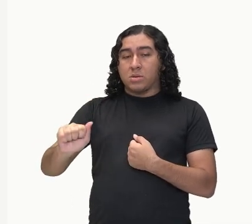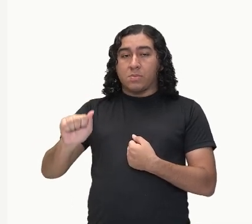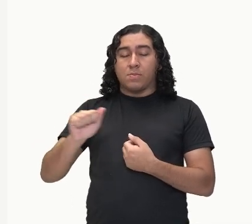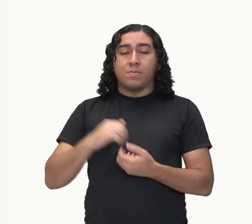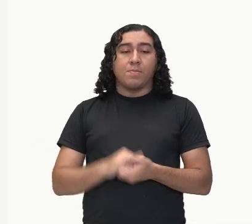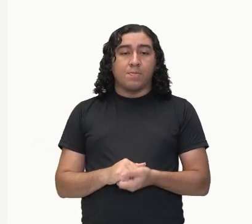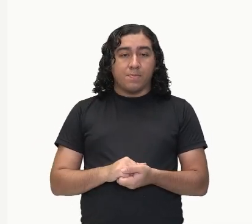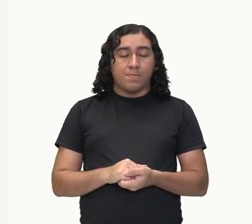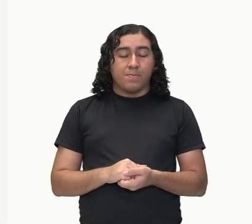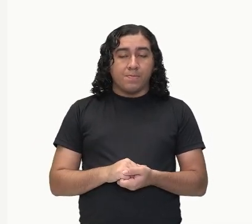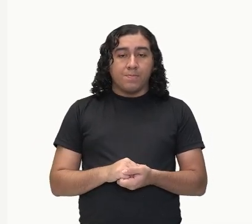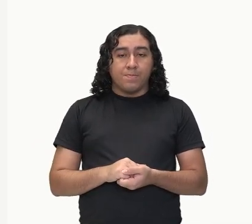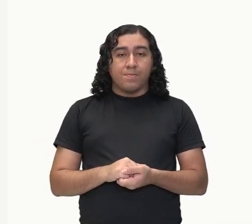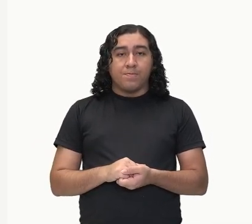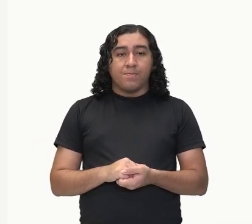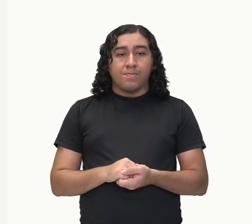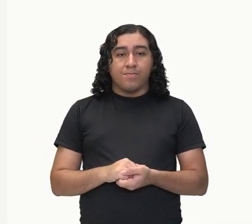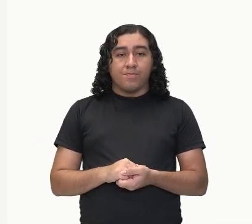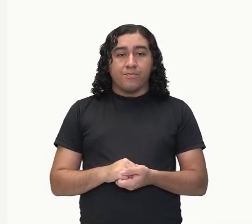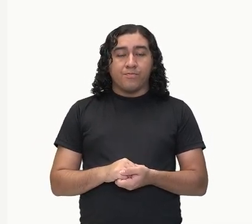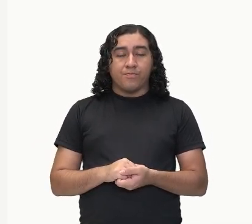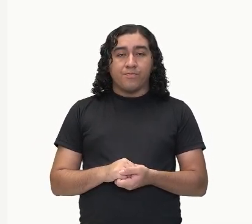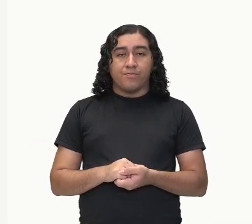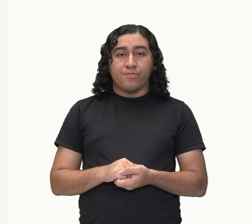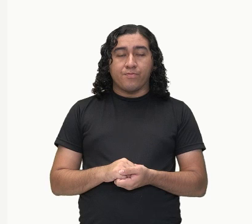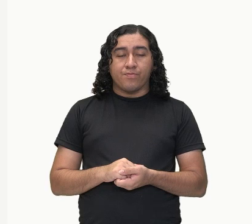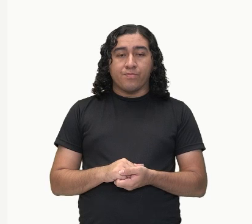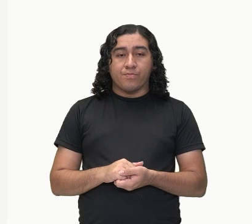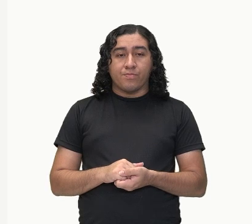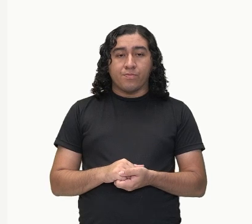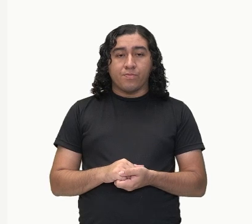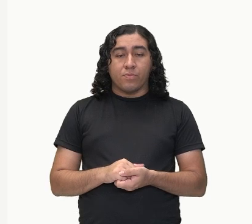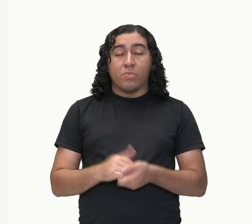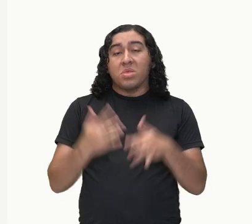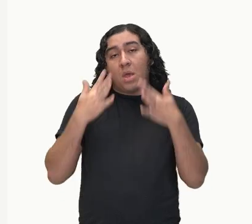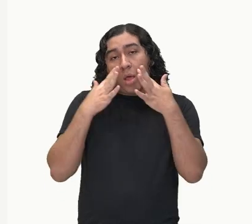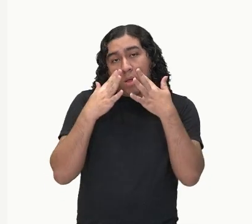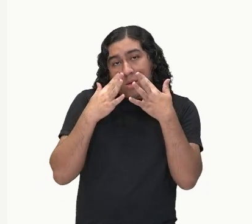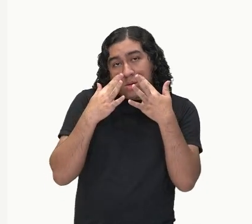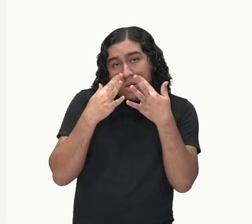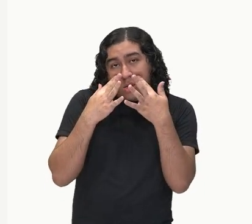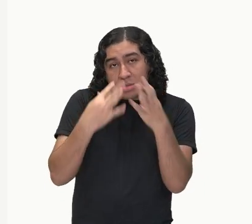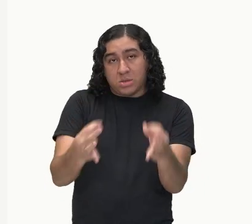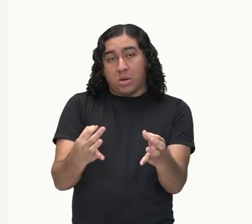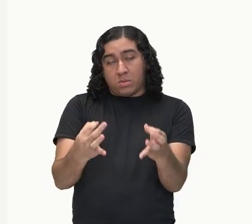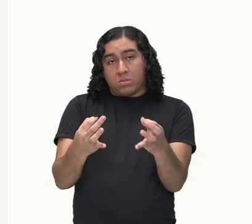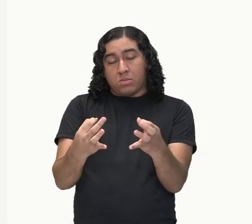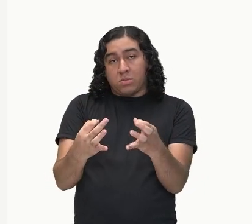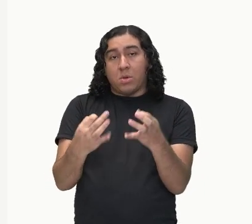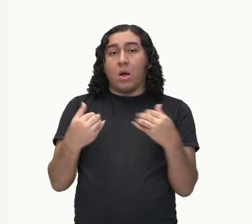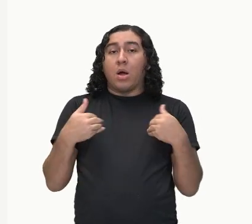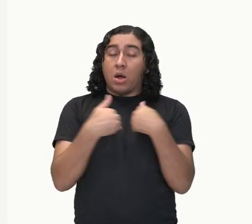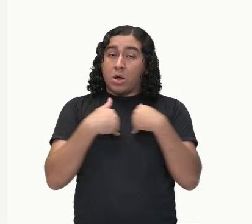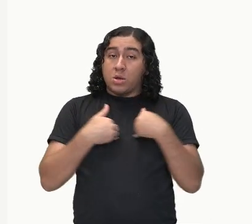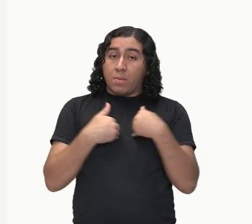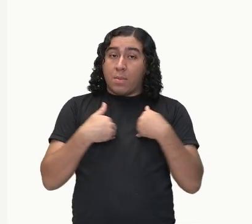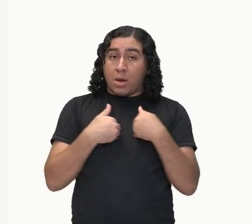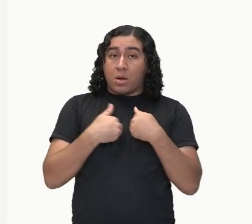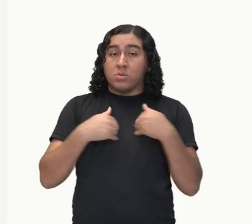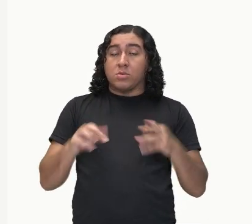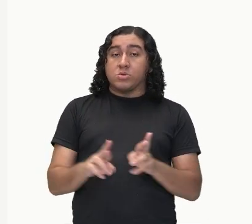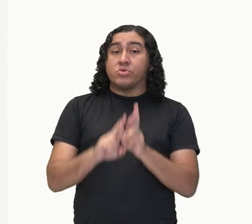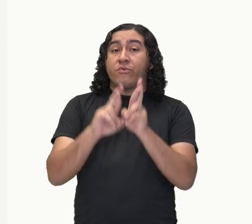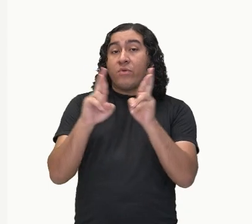aí, muito parecido aí com a questão do canibalismo, né? Mas nesse caso aqui são espécies diferentes. O canibalismo vai